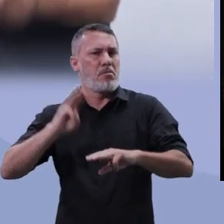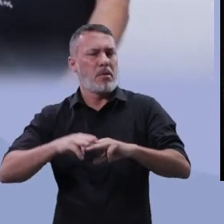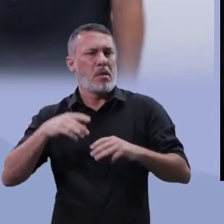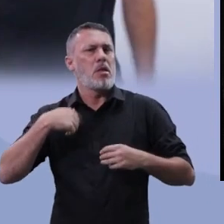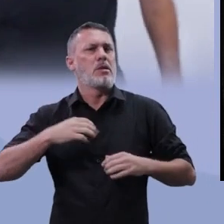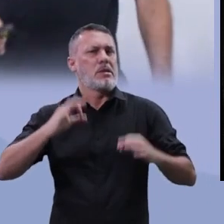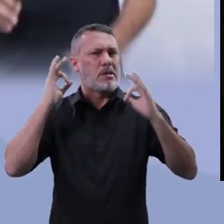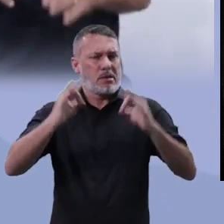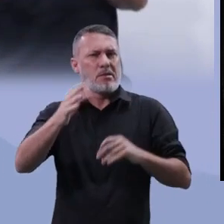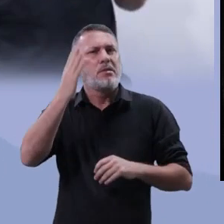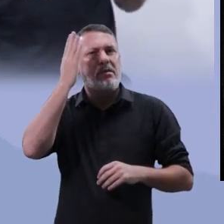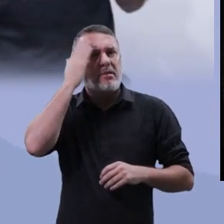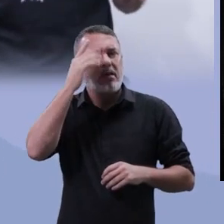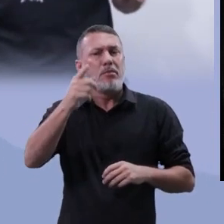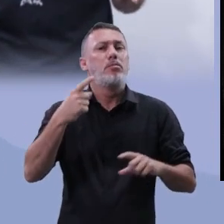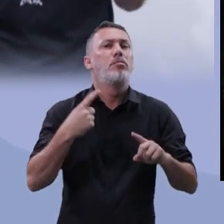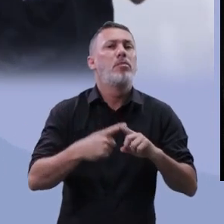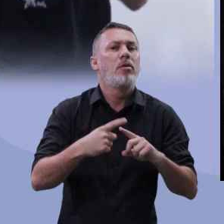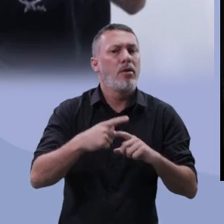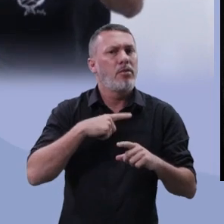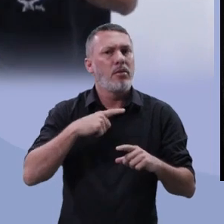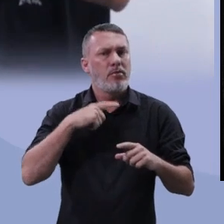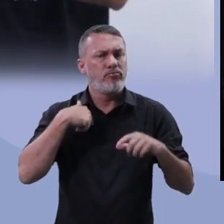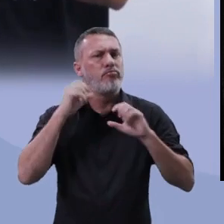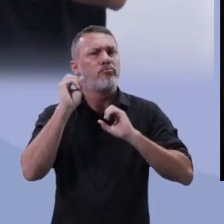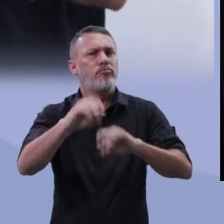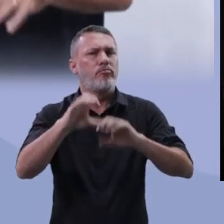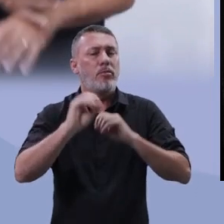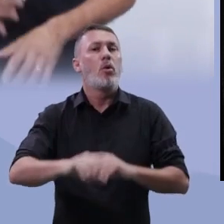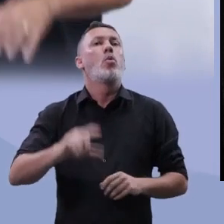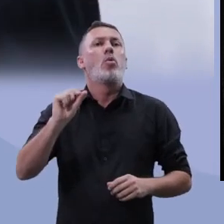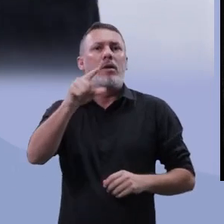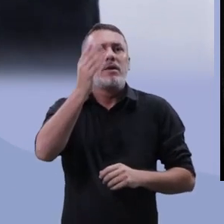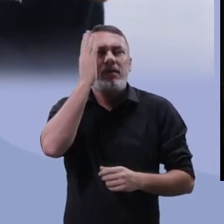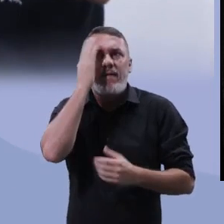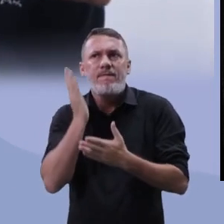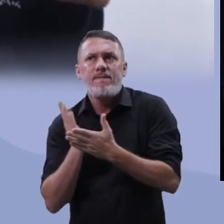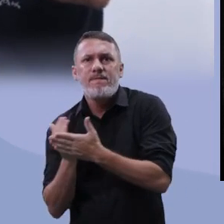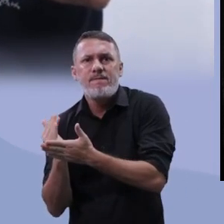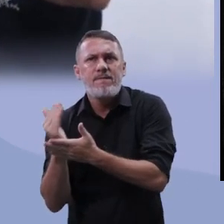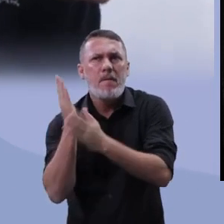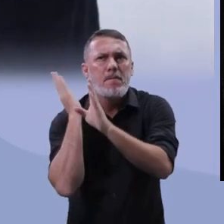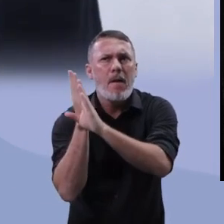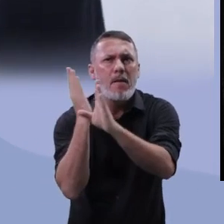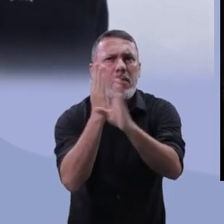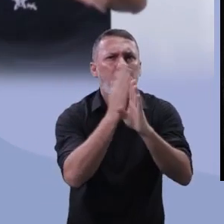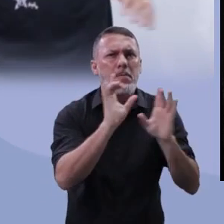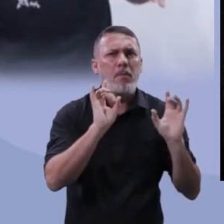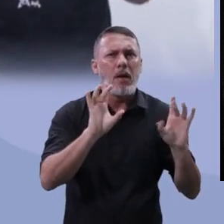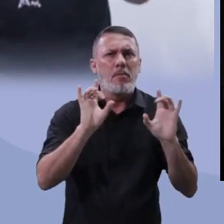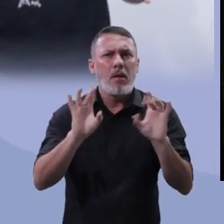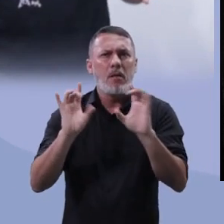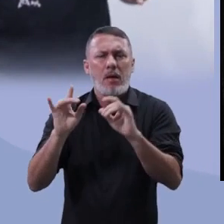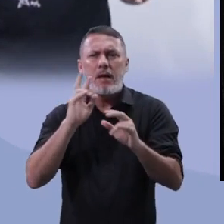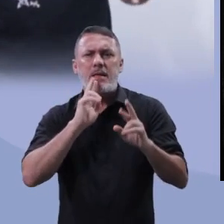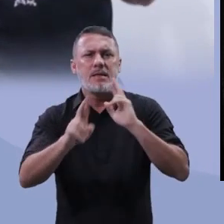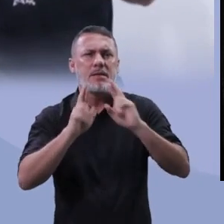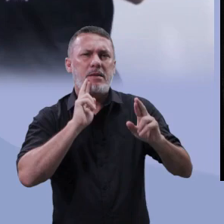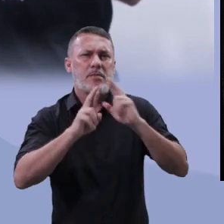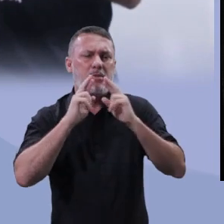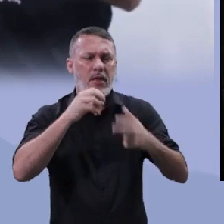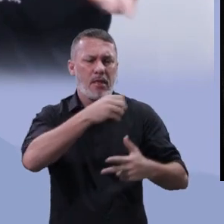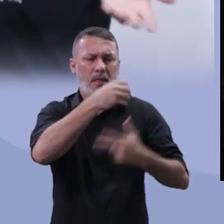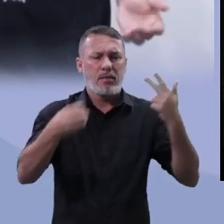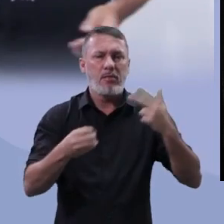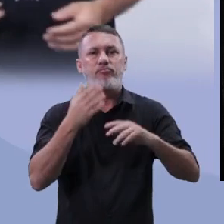de matemática, tenho certeza, porque a nossa missão aqui é qual? Hackear a matemática, detonar as questões do